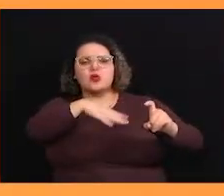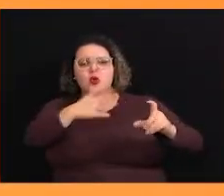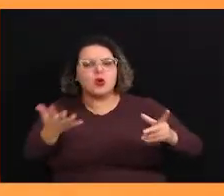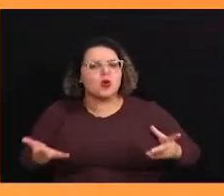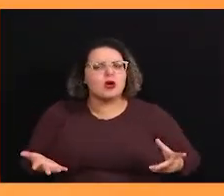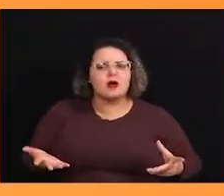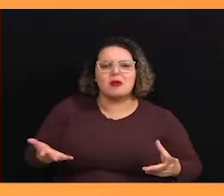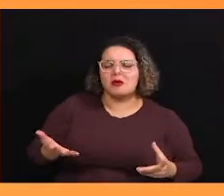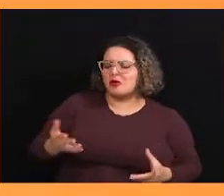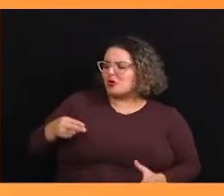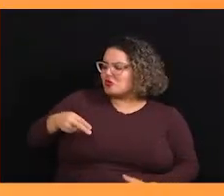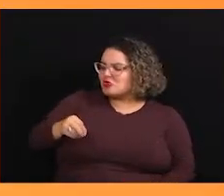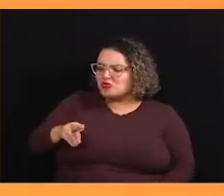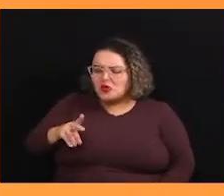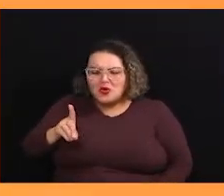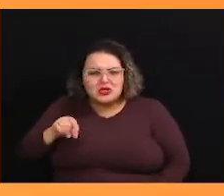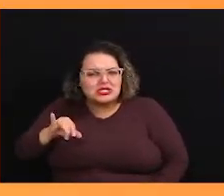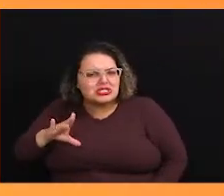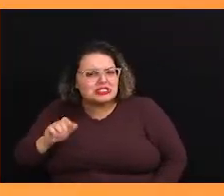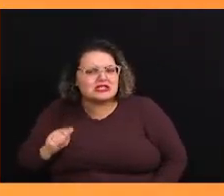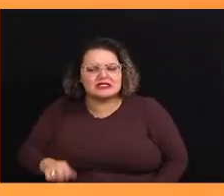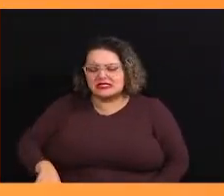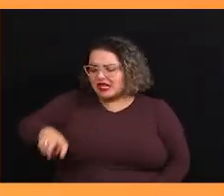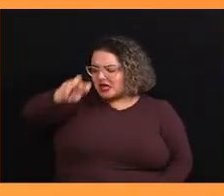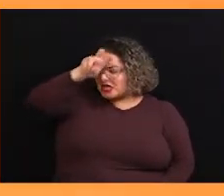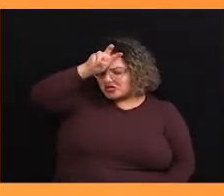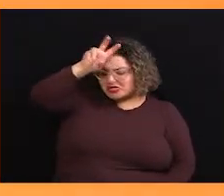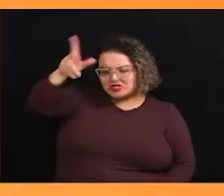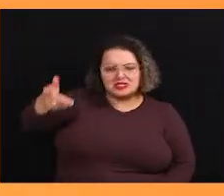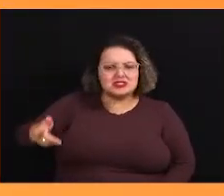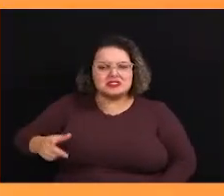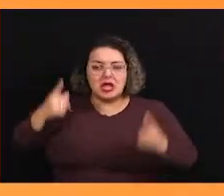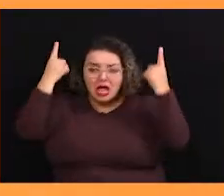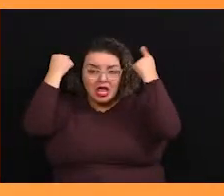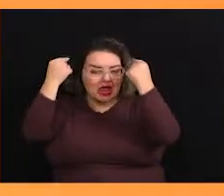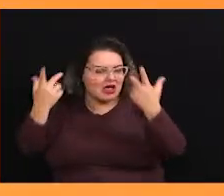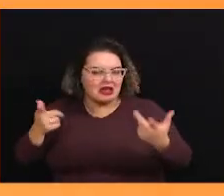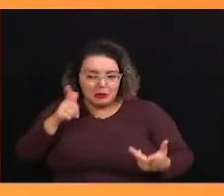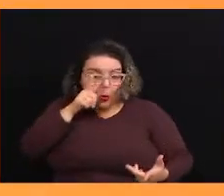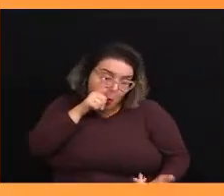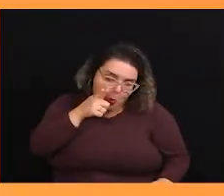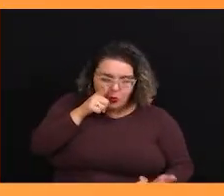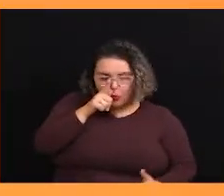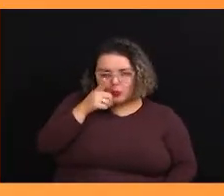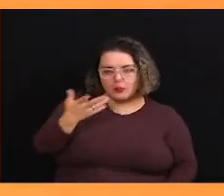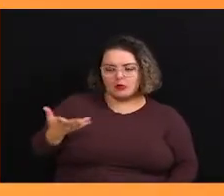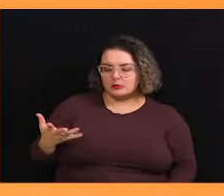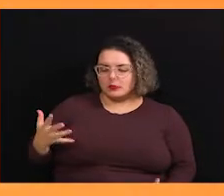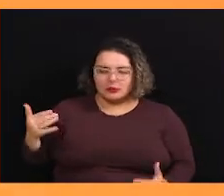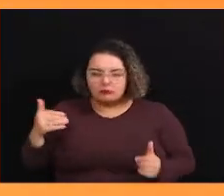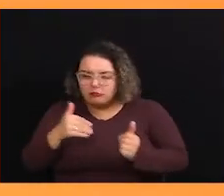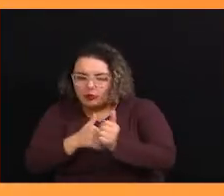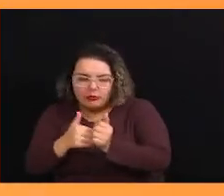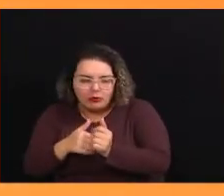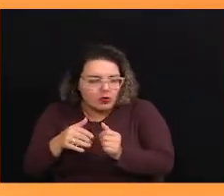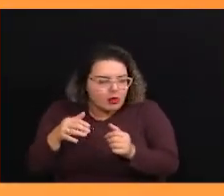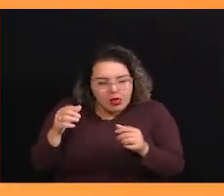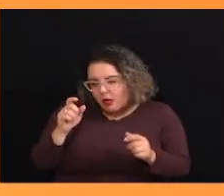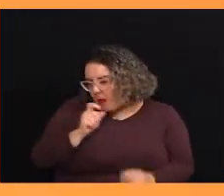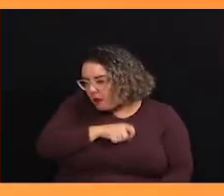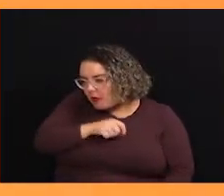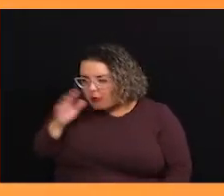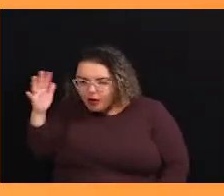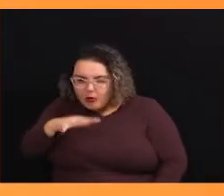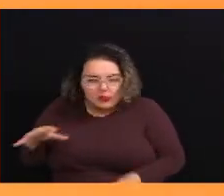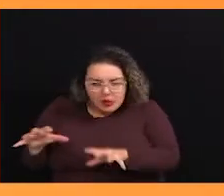mitologias celtas, nórdicas, egípcias, gregas, com universos, o lado mais macabro assim, dos contos de fadas,